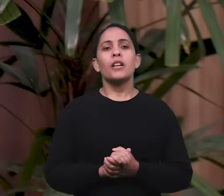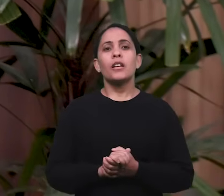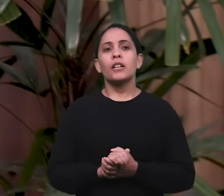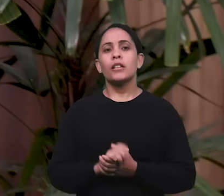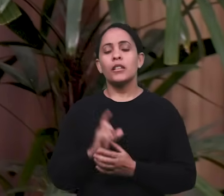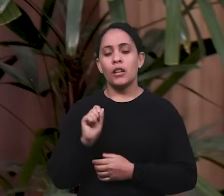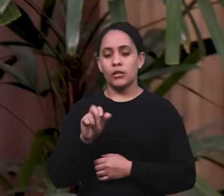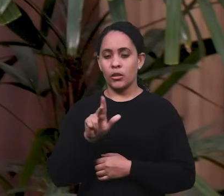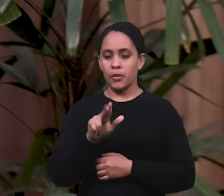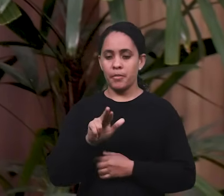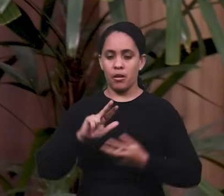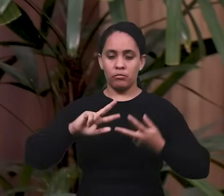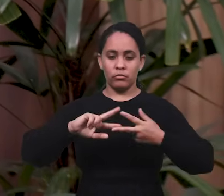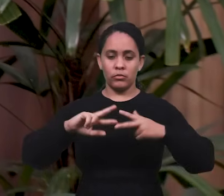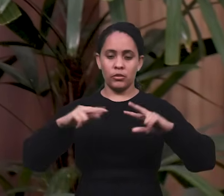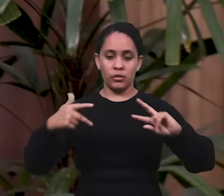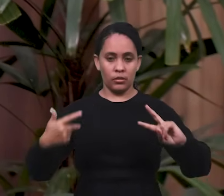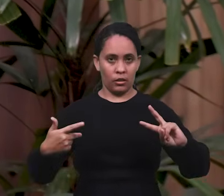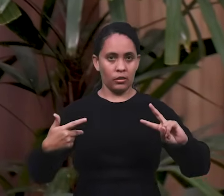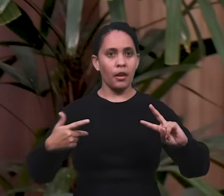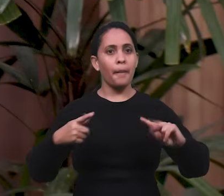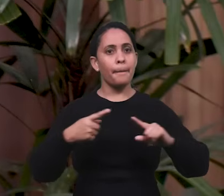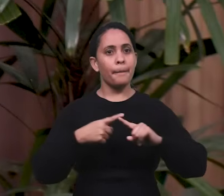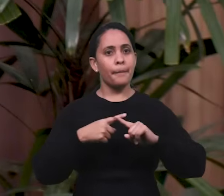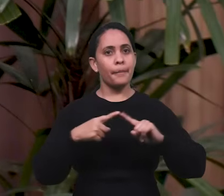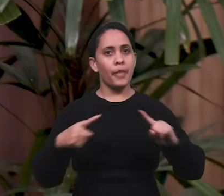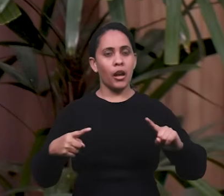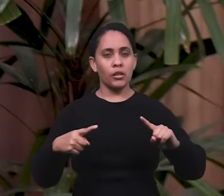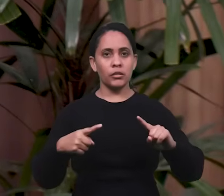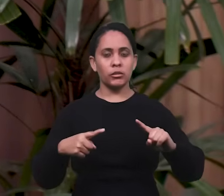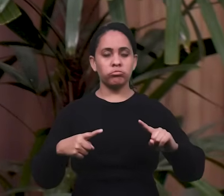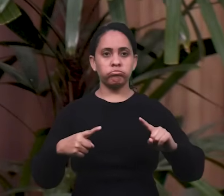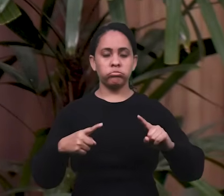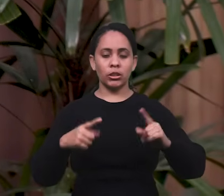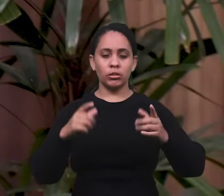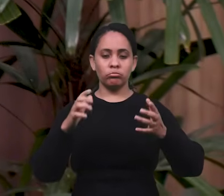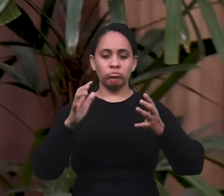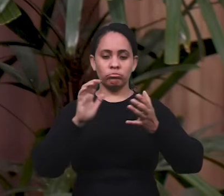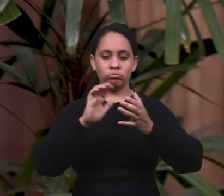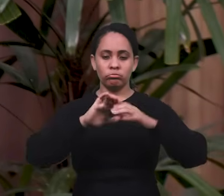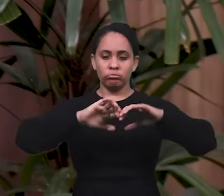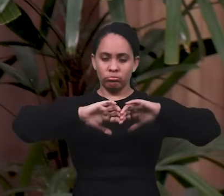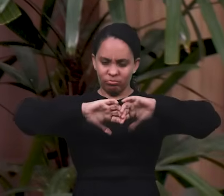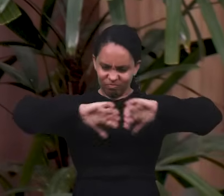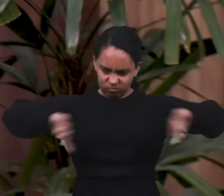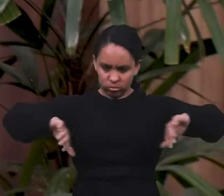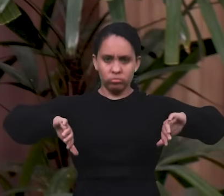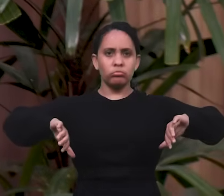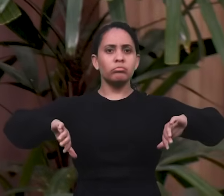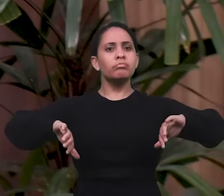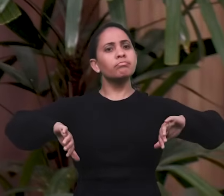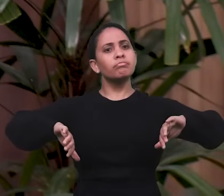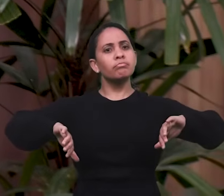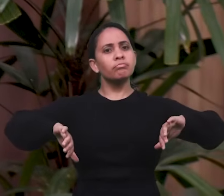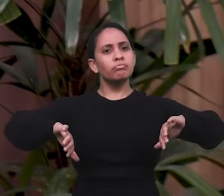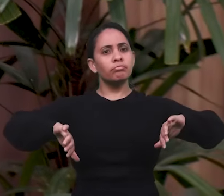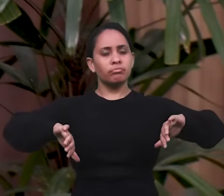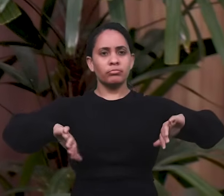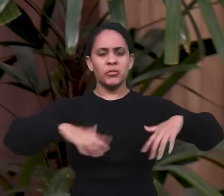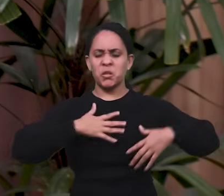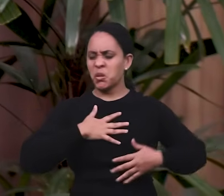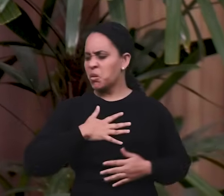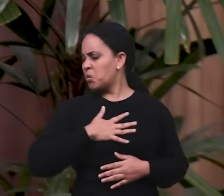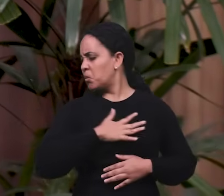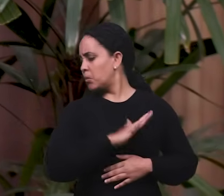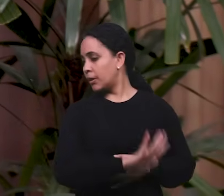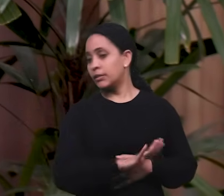falam, que romperam, que se tornaram pessoas distantes, até estranhas, irmãos de